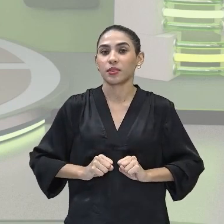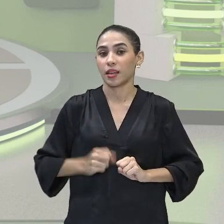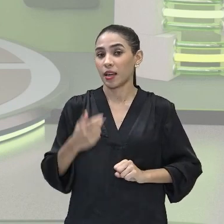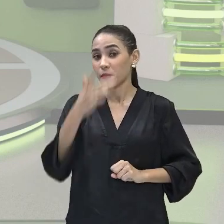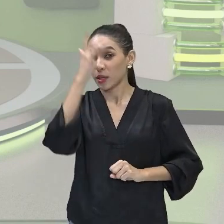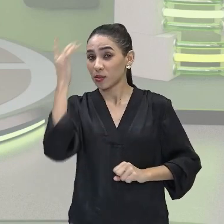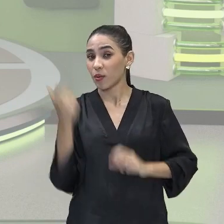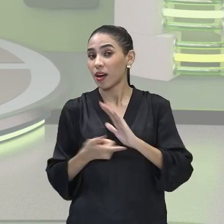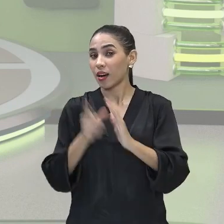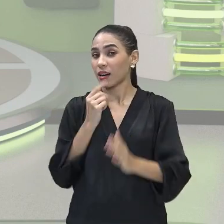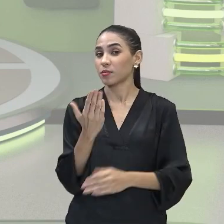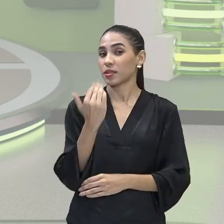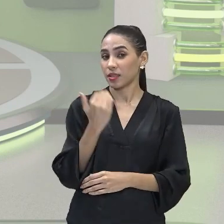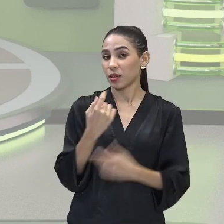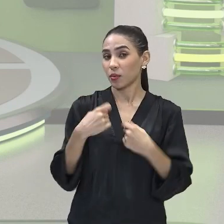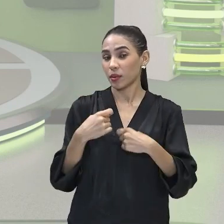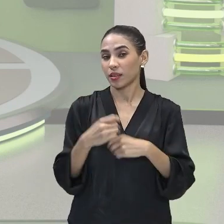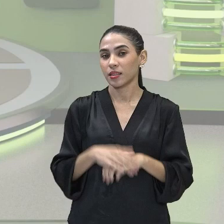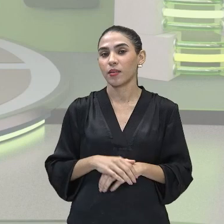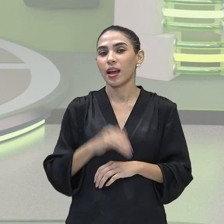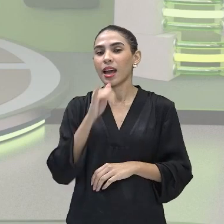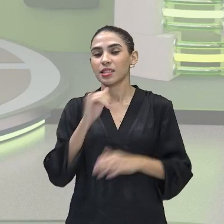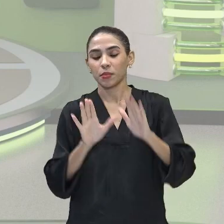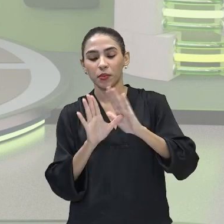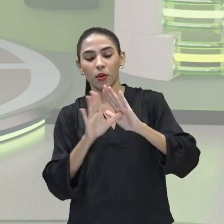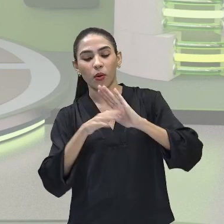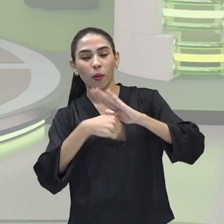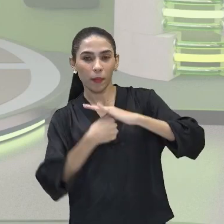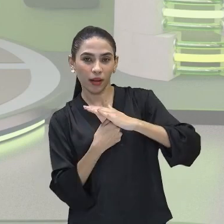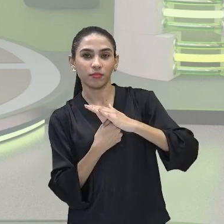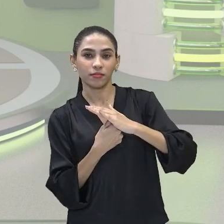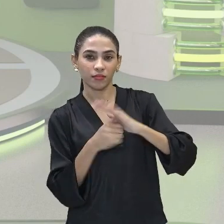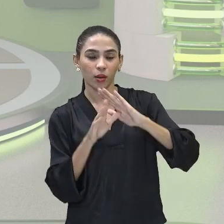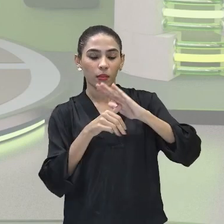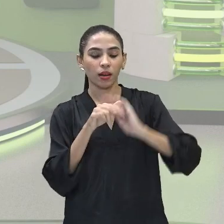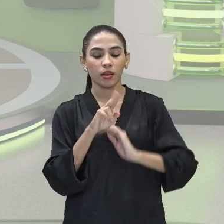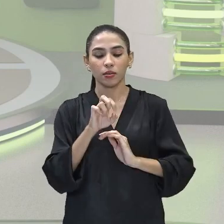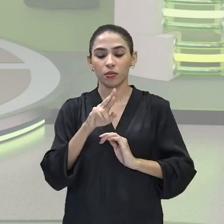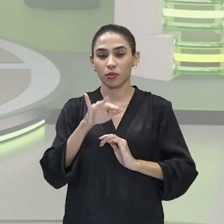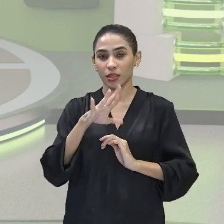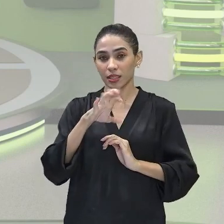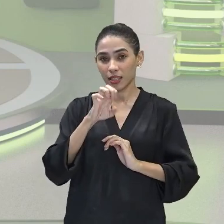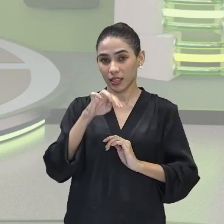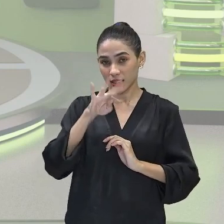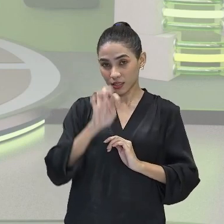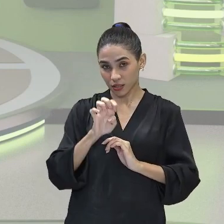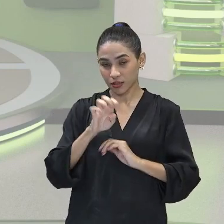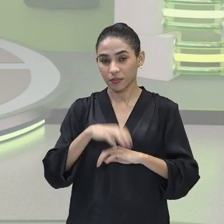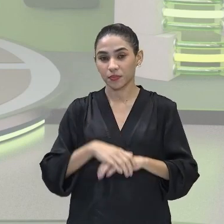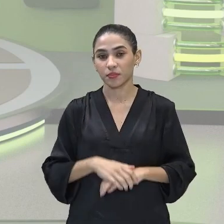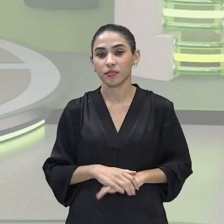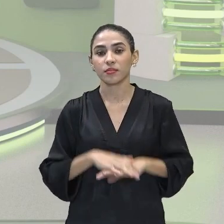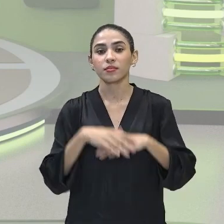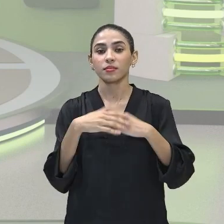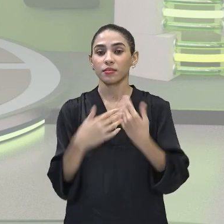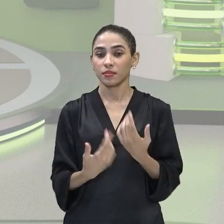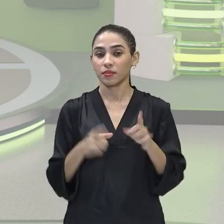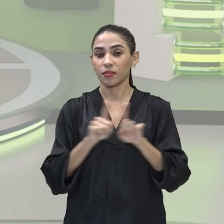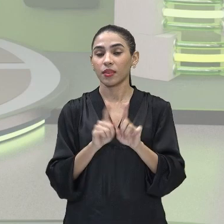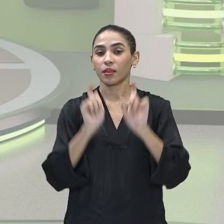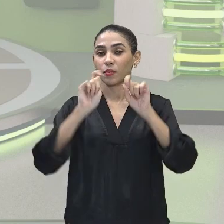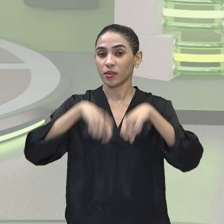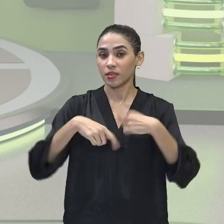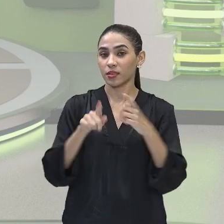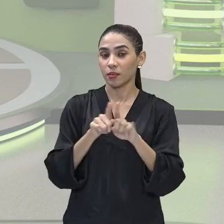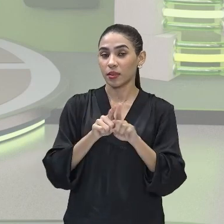ter absorvido. Então ela vai roubar o nutriente ali, né, daquele ser que ela foi parasitar. E por conta disso é possível,